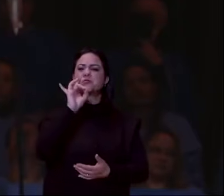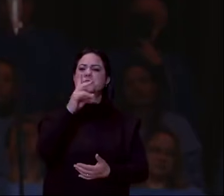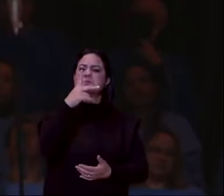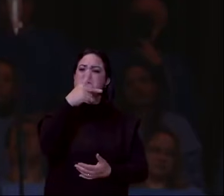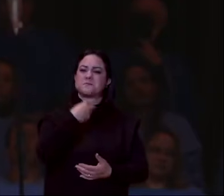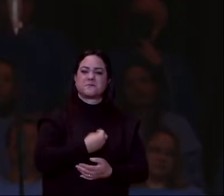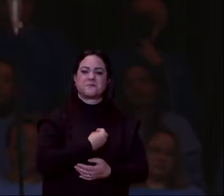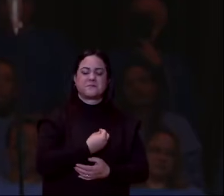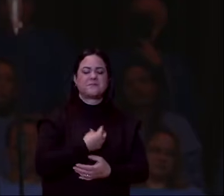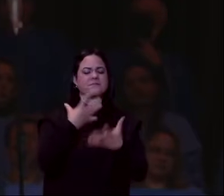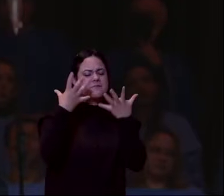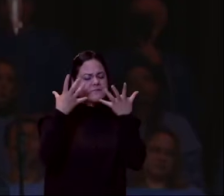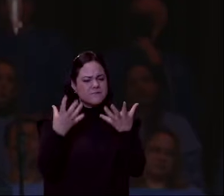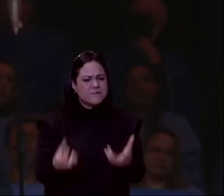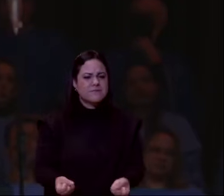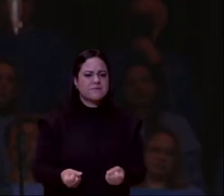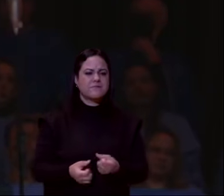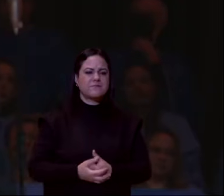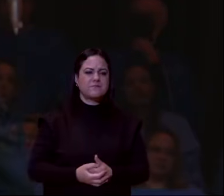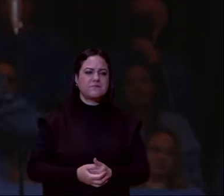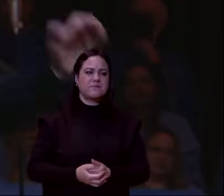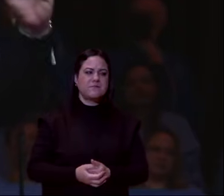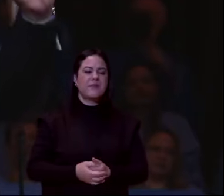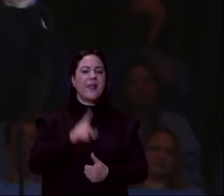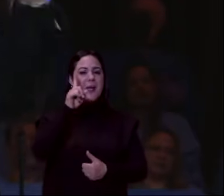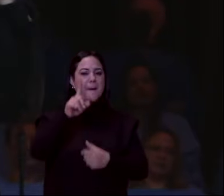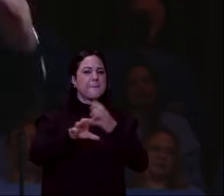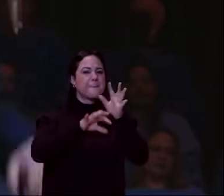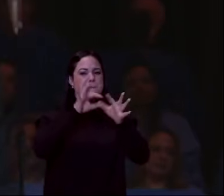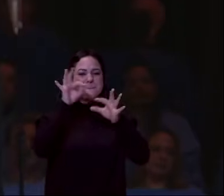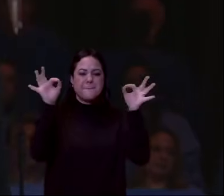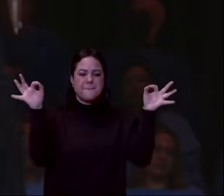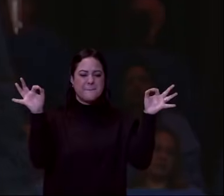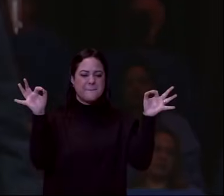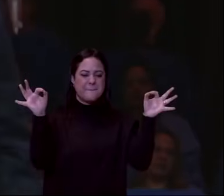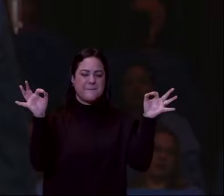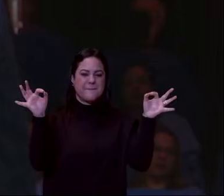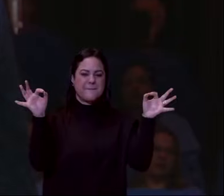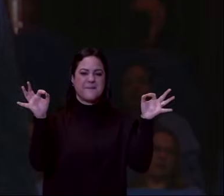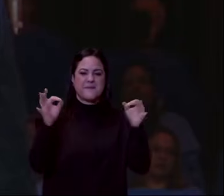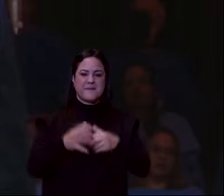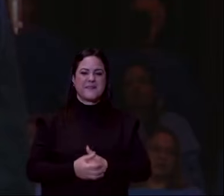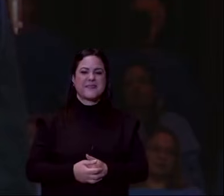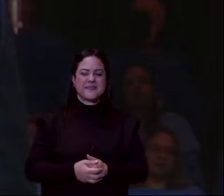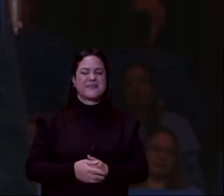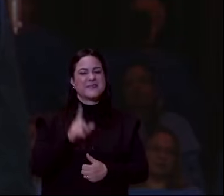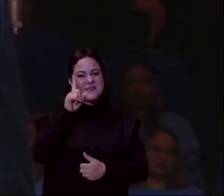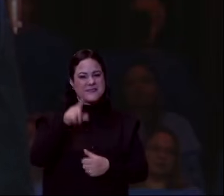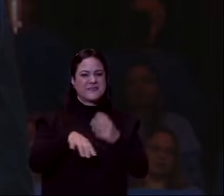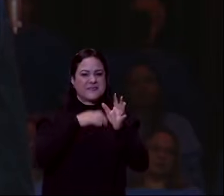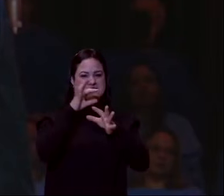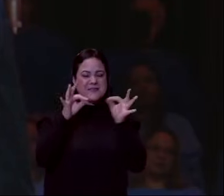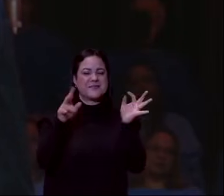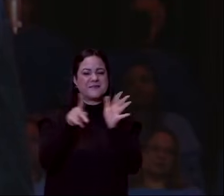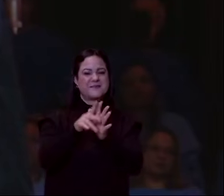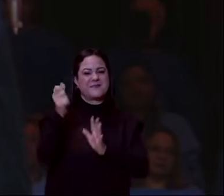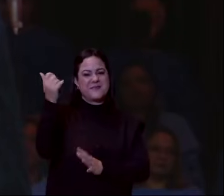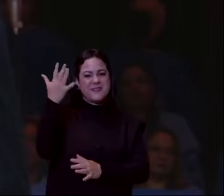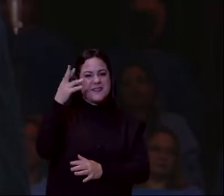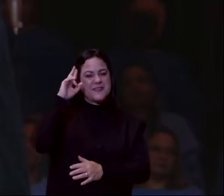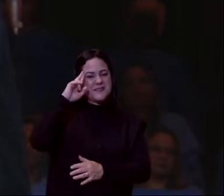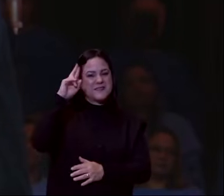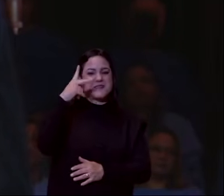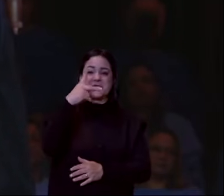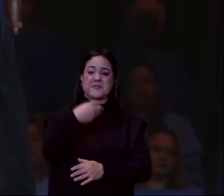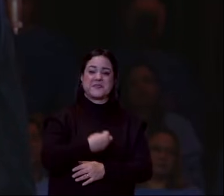você. Toma posse. É um presente. É um presente da graça de Deus na tua